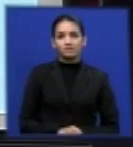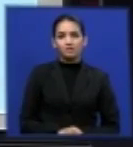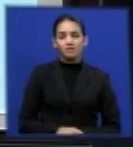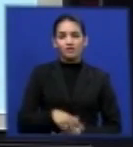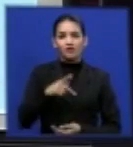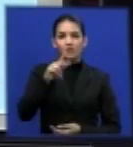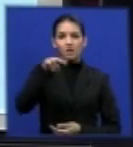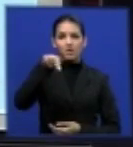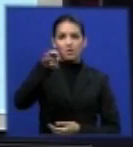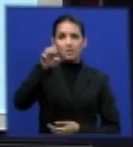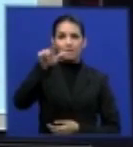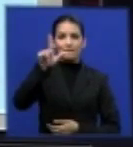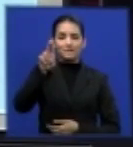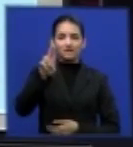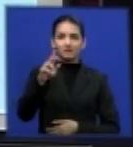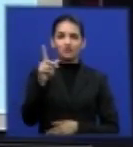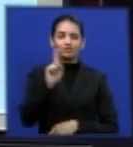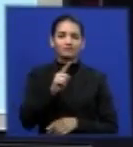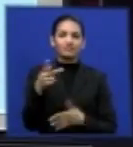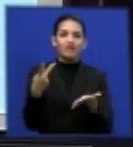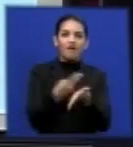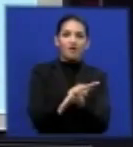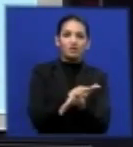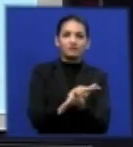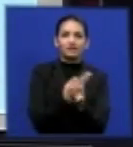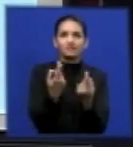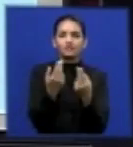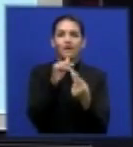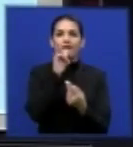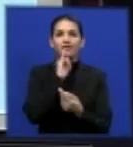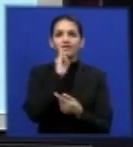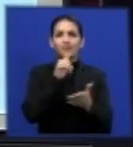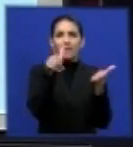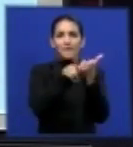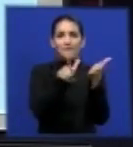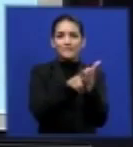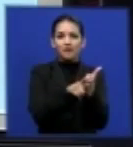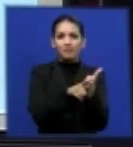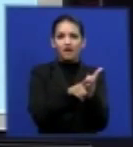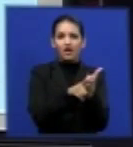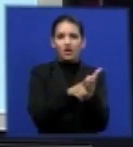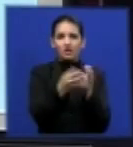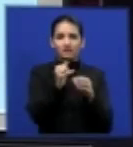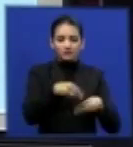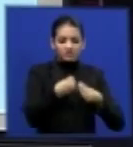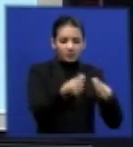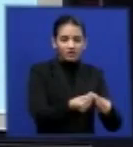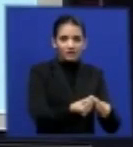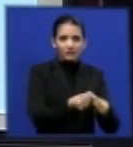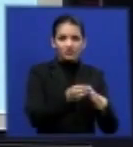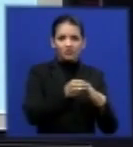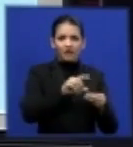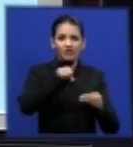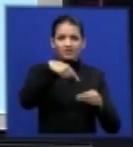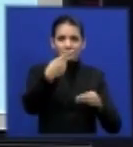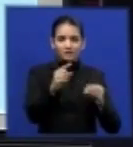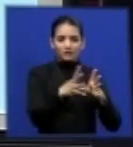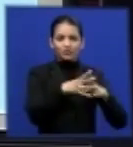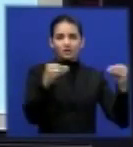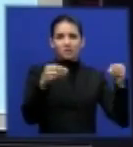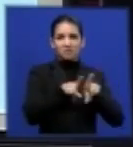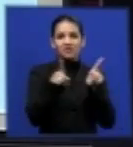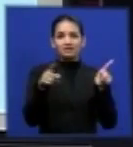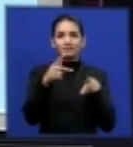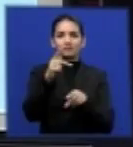biodegradável. Eu tenho aqui uma tabela com vários tipos de materiais que normalmente a gente encontra no